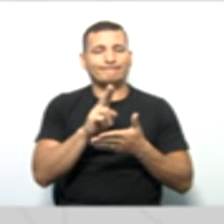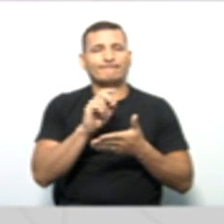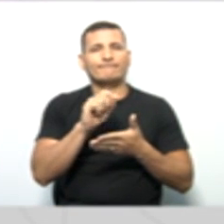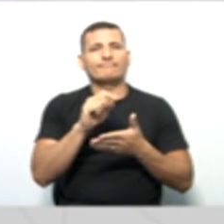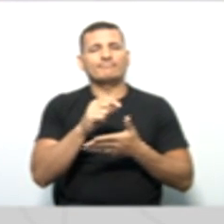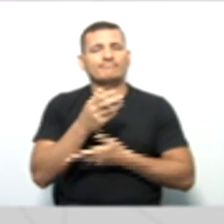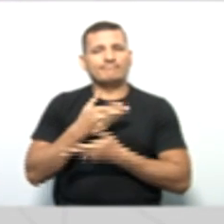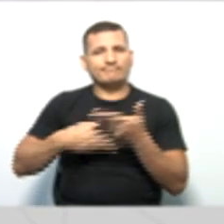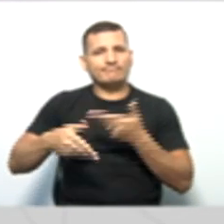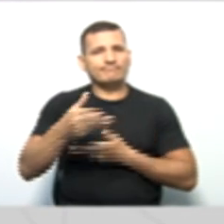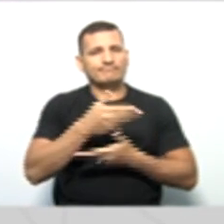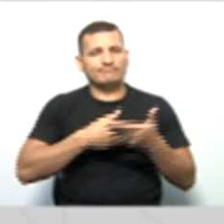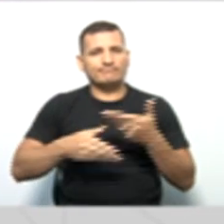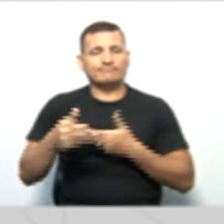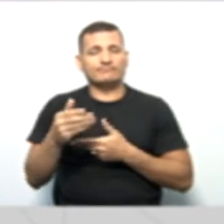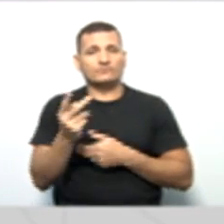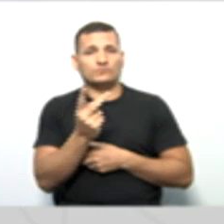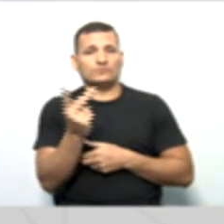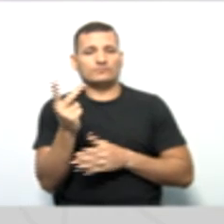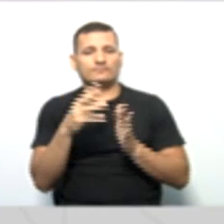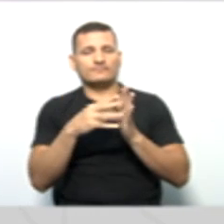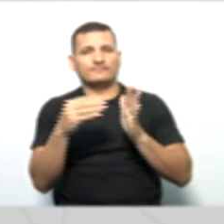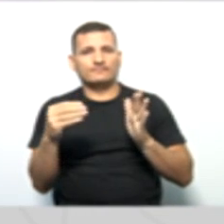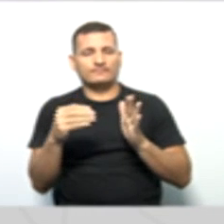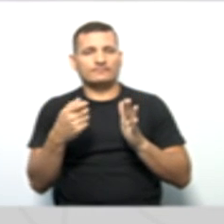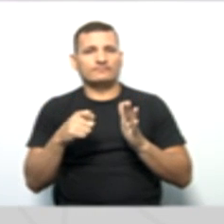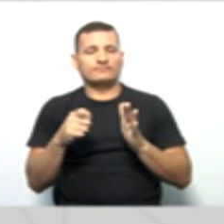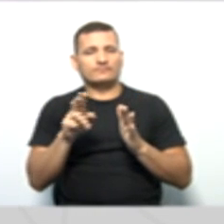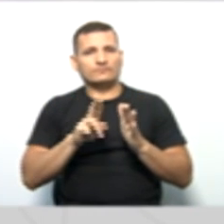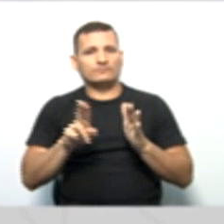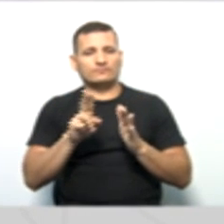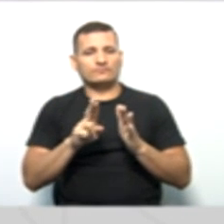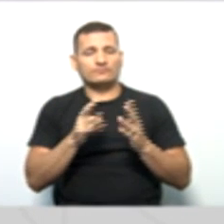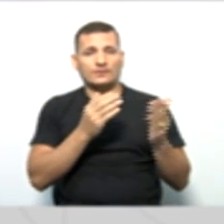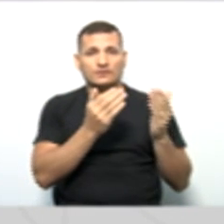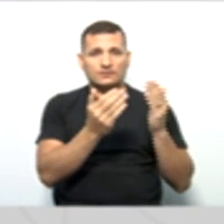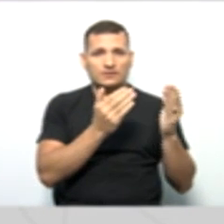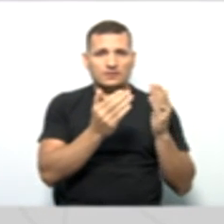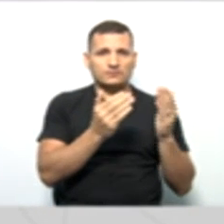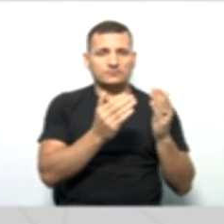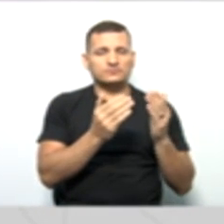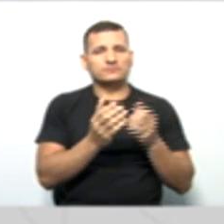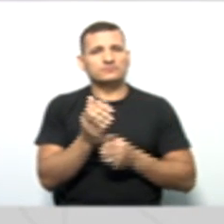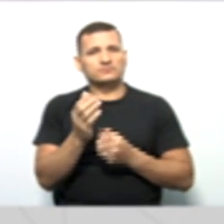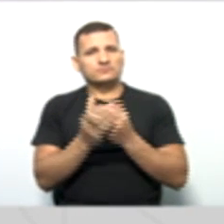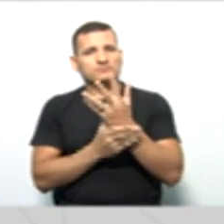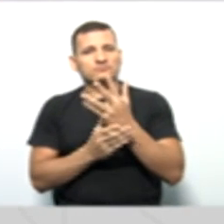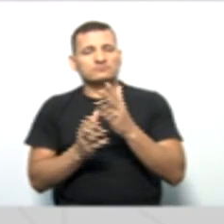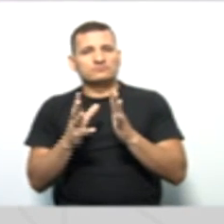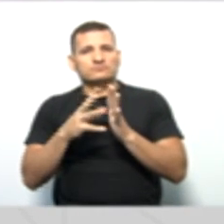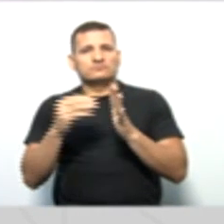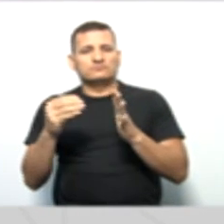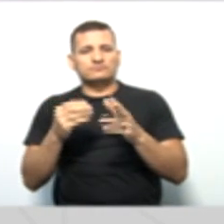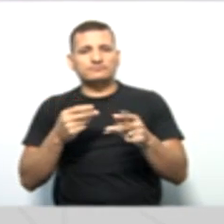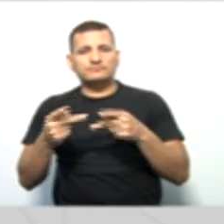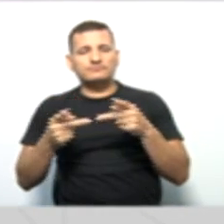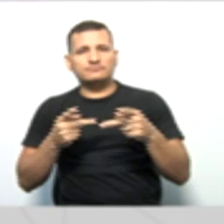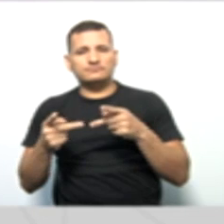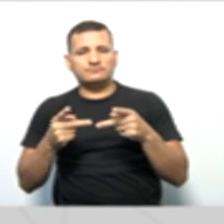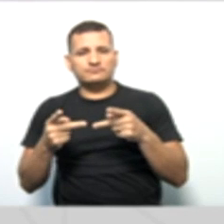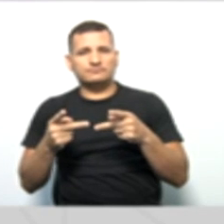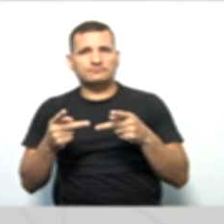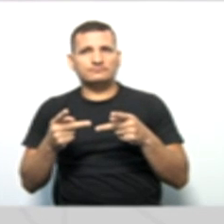colaborações ou iterações dos dois modelos, tá? Então eu tenho que usar bastante coisa da análise para poder criar o meu modelo de projeto, e aí isso